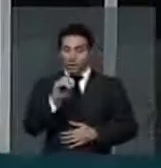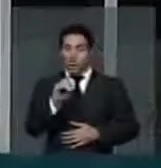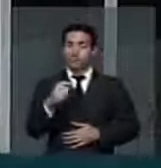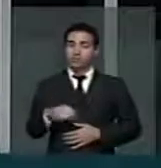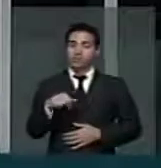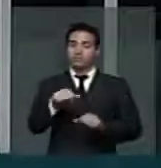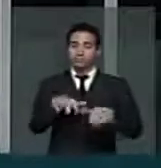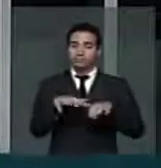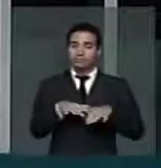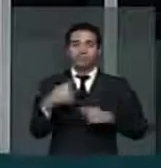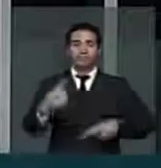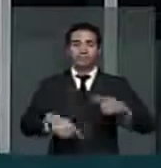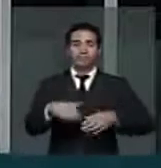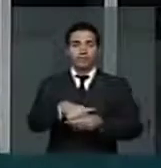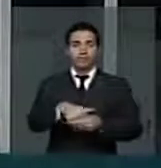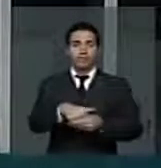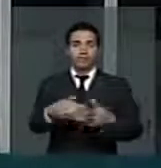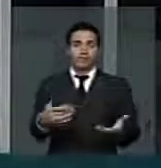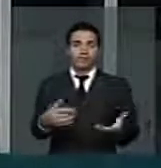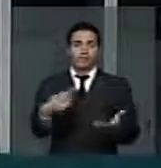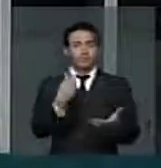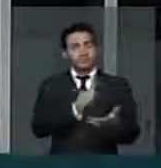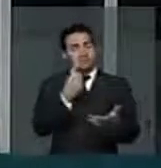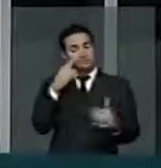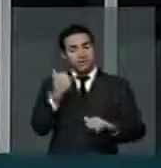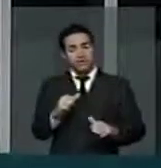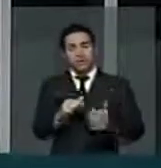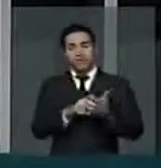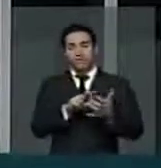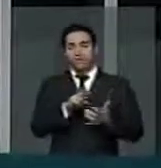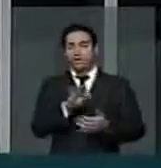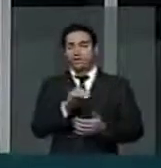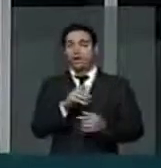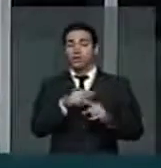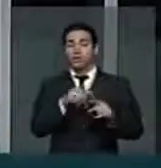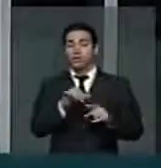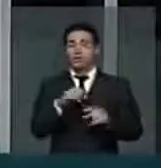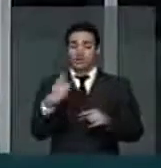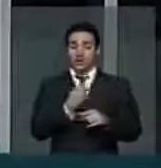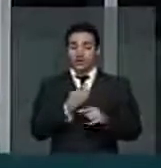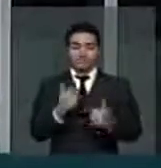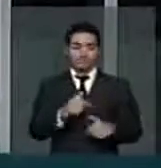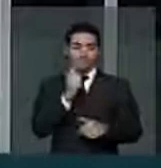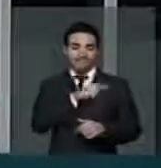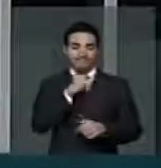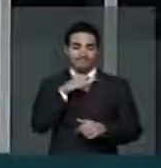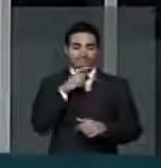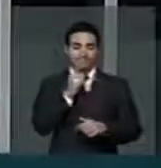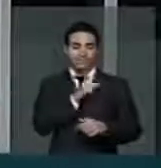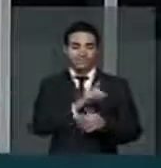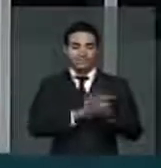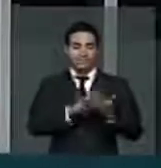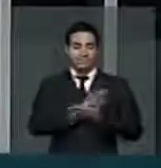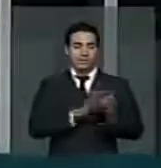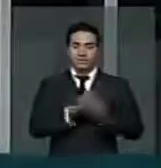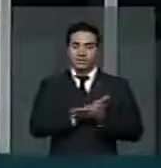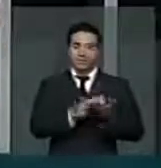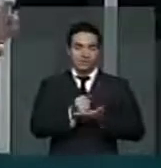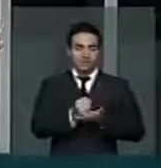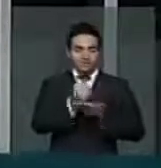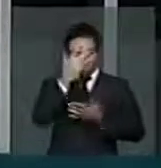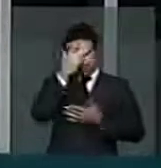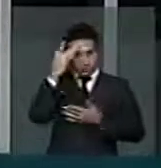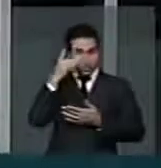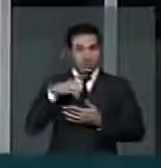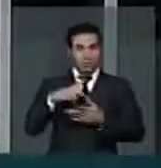o plenário. Nós precisamos apreciar esse veto, porque nós não vamos dar conta de dar acesso aos pacientes com